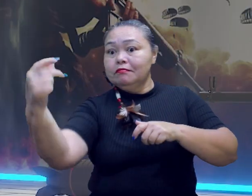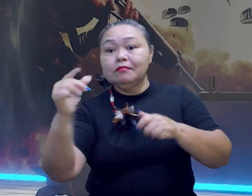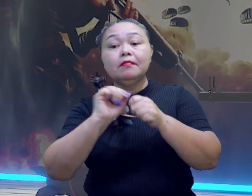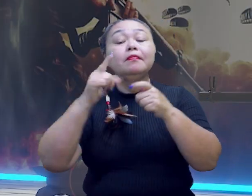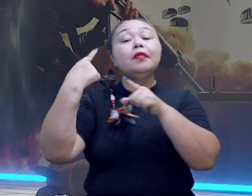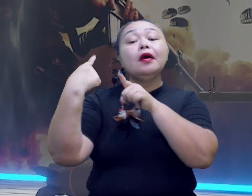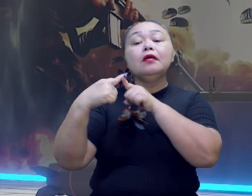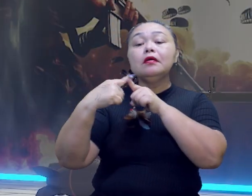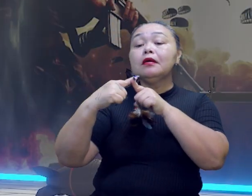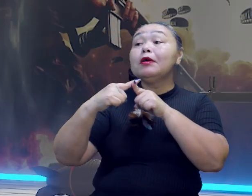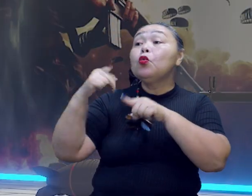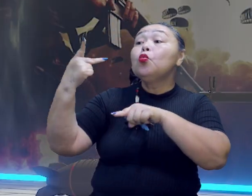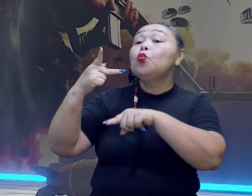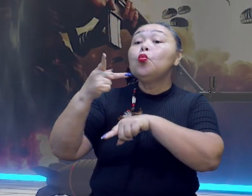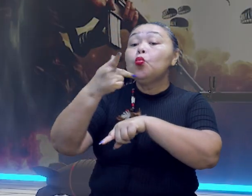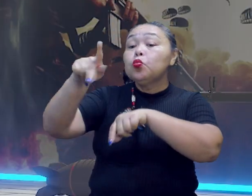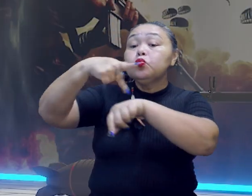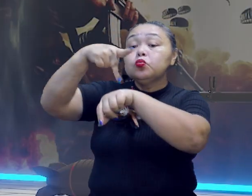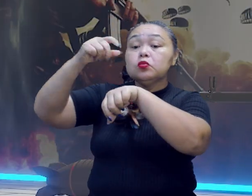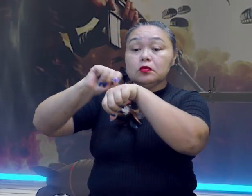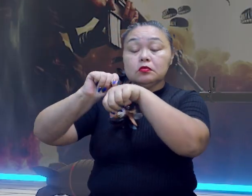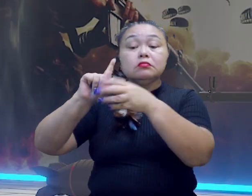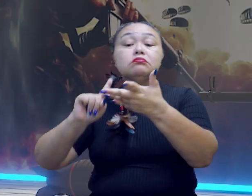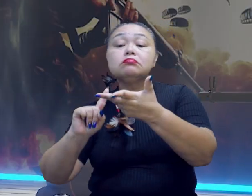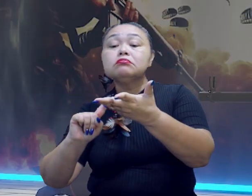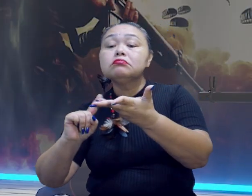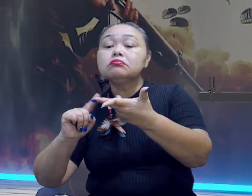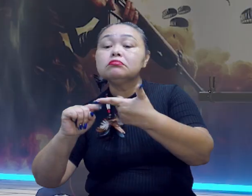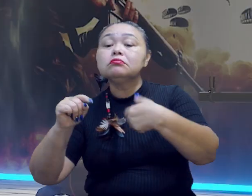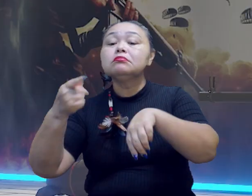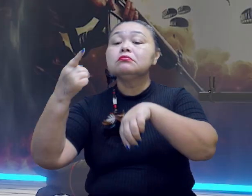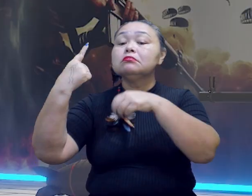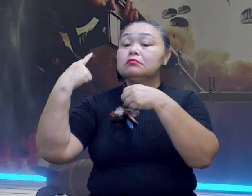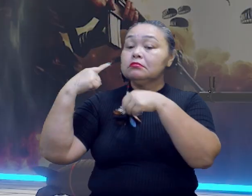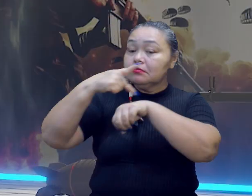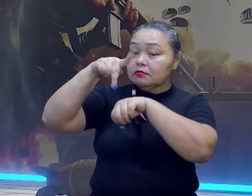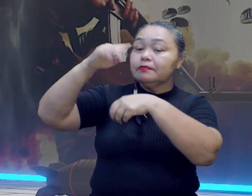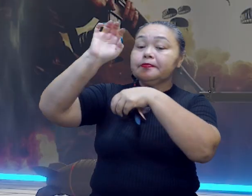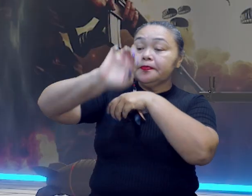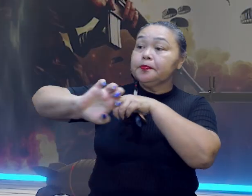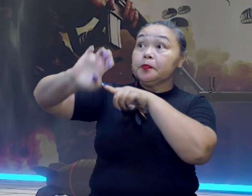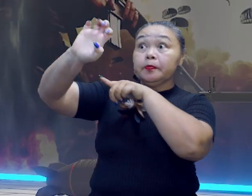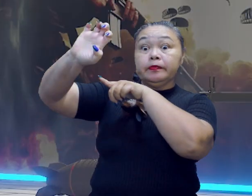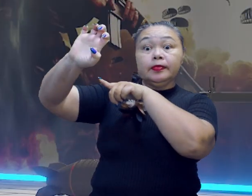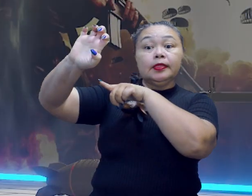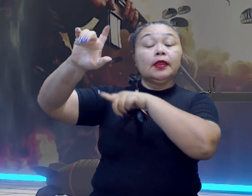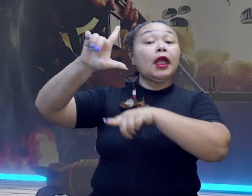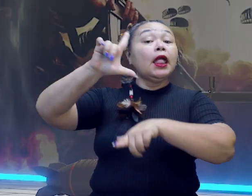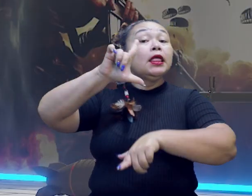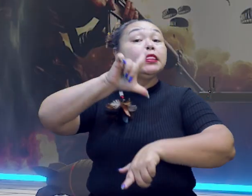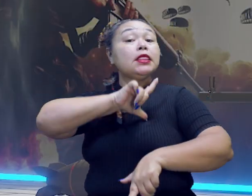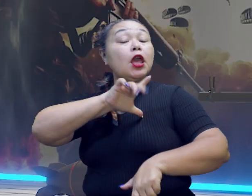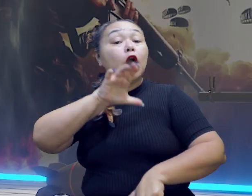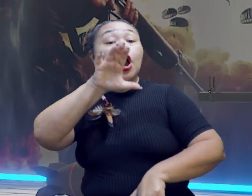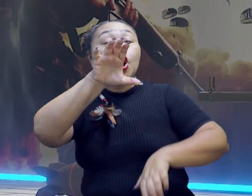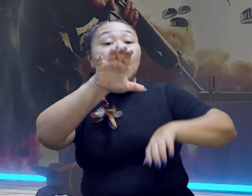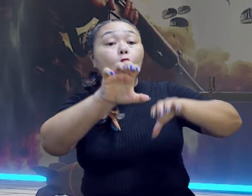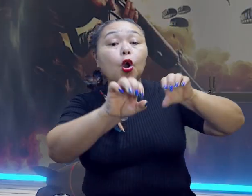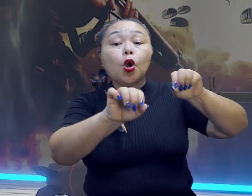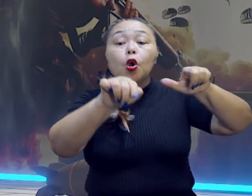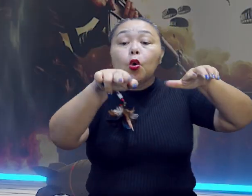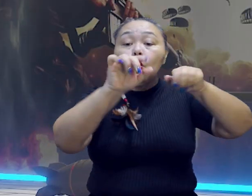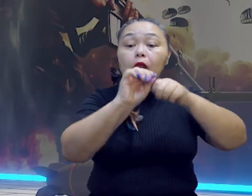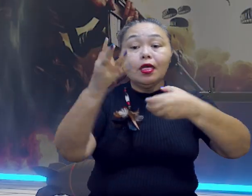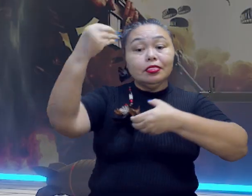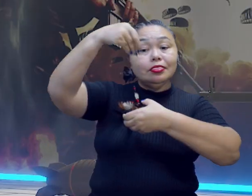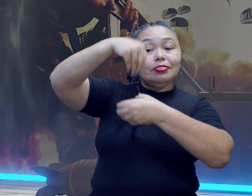eles precisaram de reconstruir. E vários desses países europeus, eles possuíam colônias dentro da